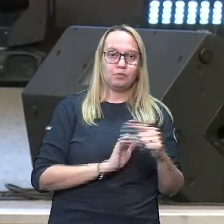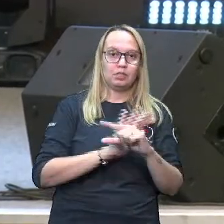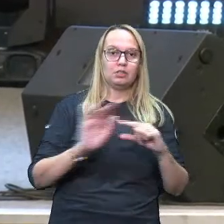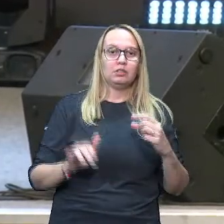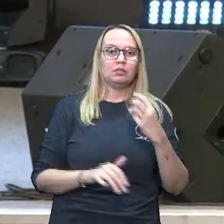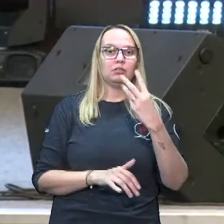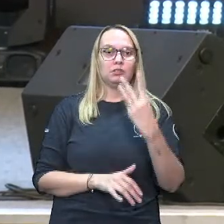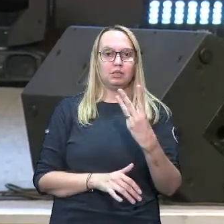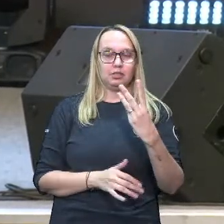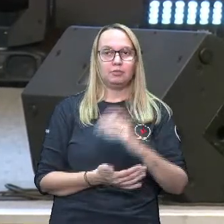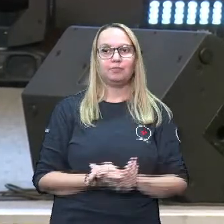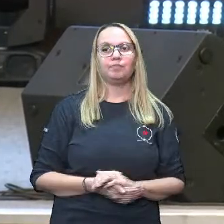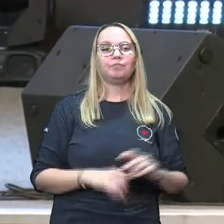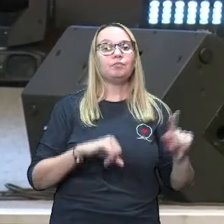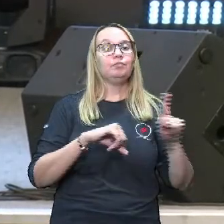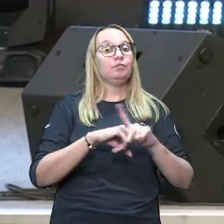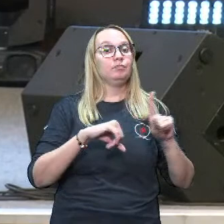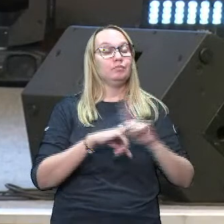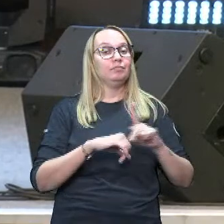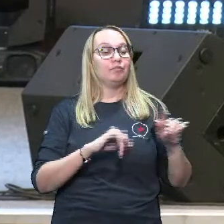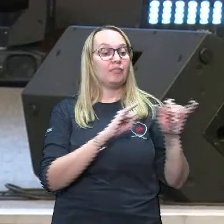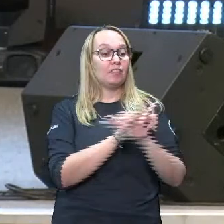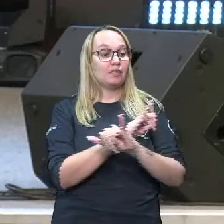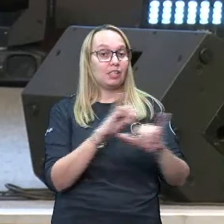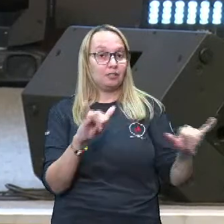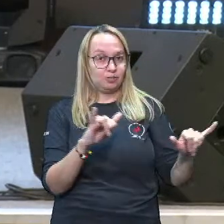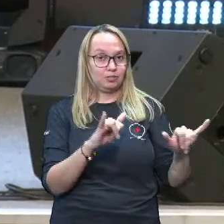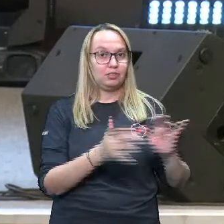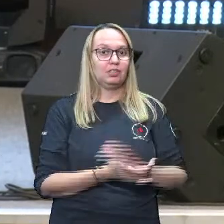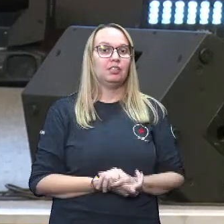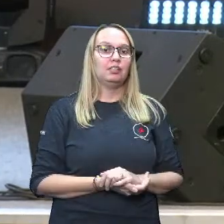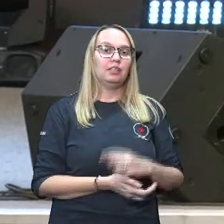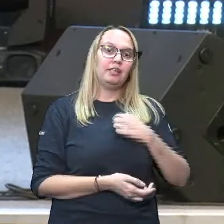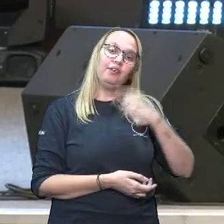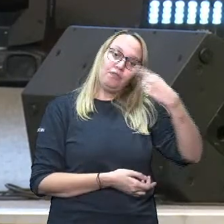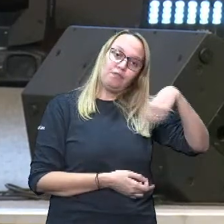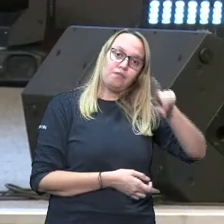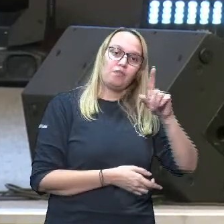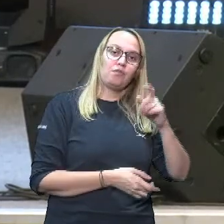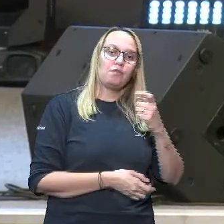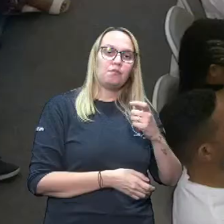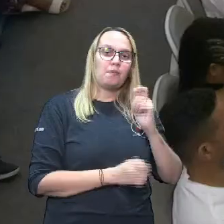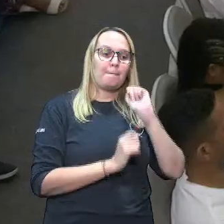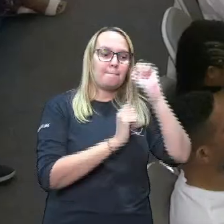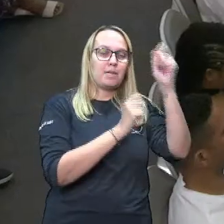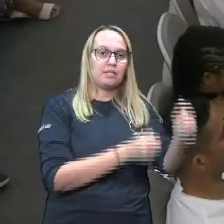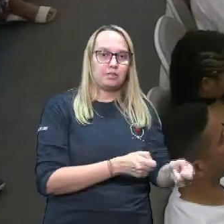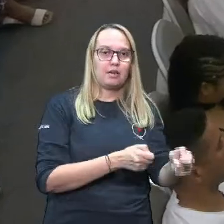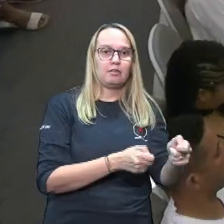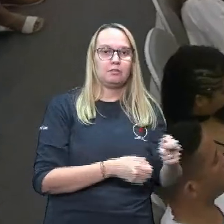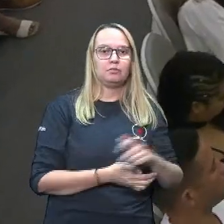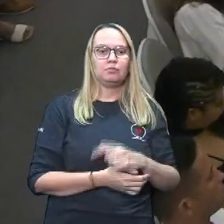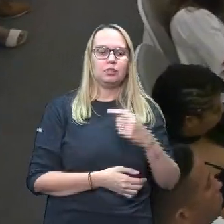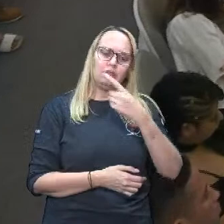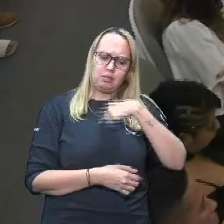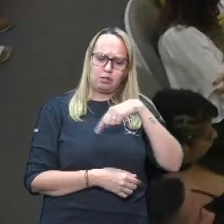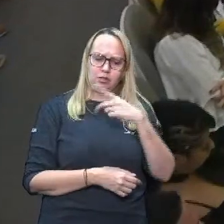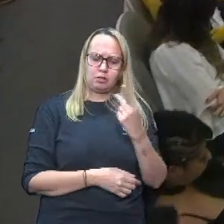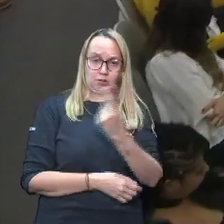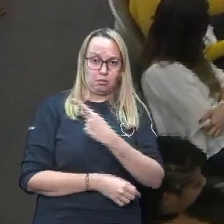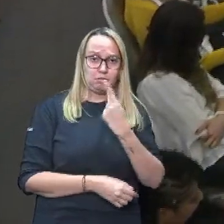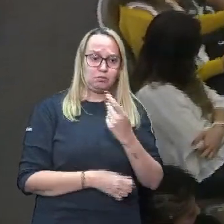ó. Simão Pedro disse aos outros: vou pescar. E os outros responderam: nós vamos com você